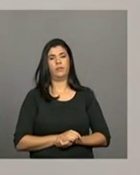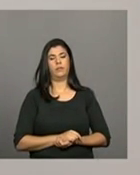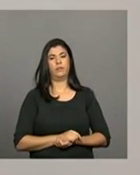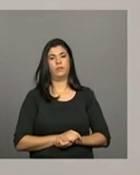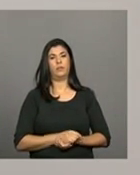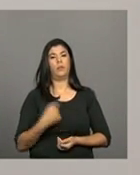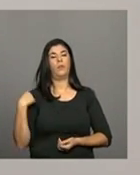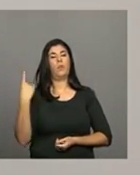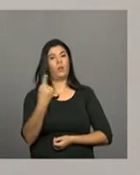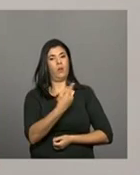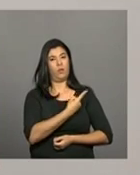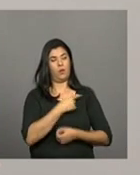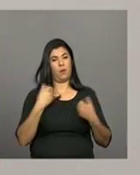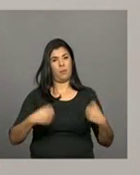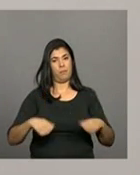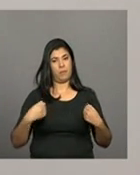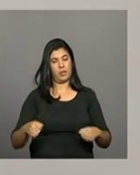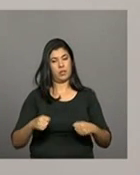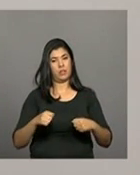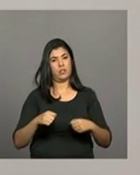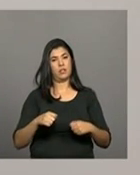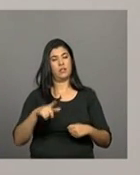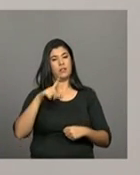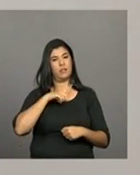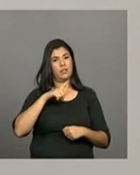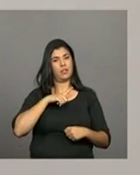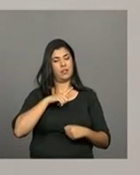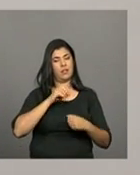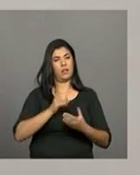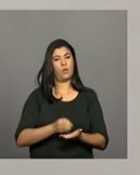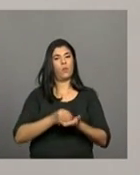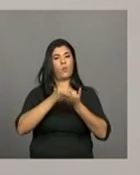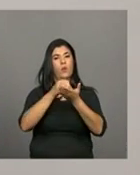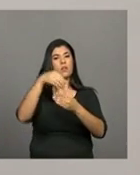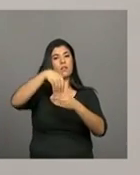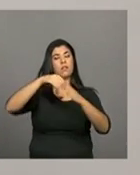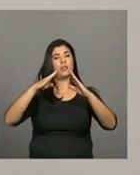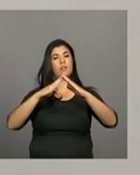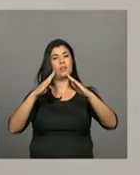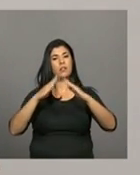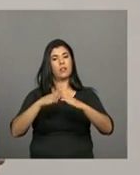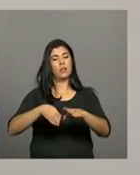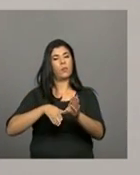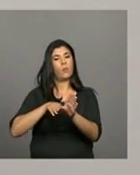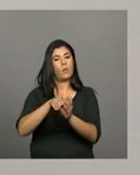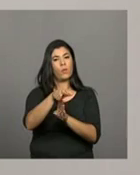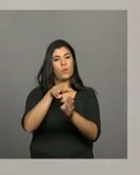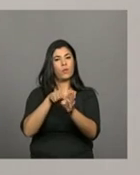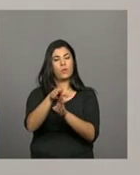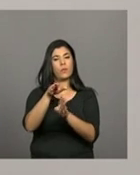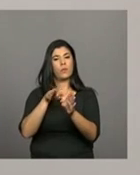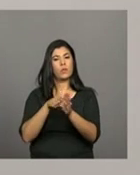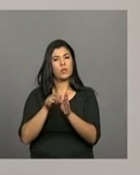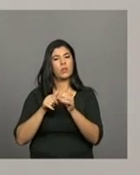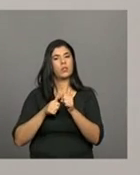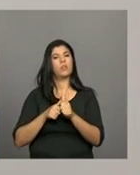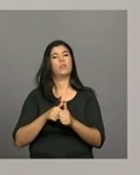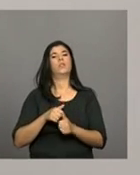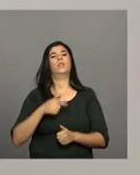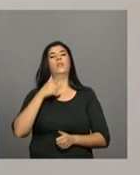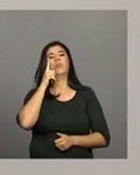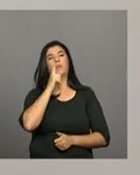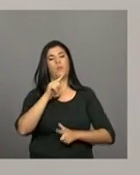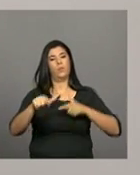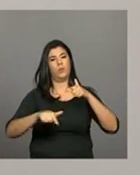Nós vamos oferecer nessas casas também orientação para emprego, garantia de